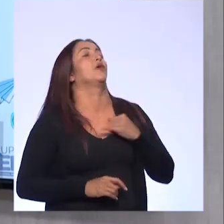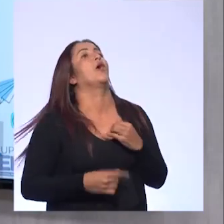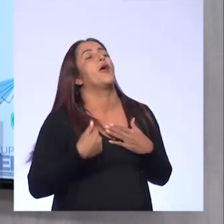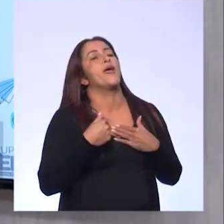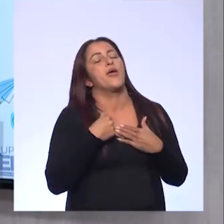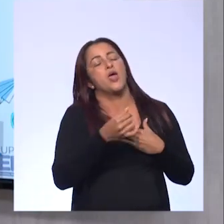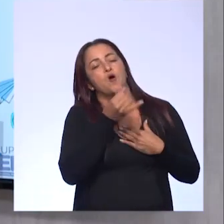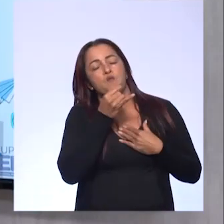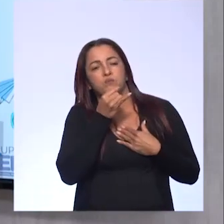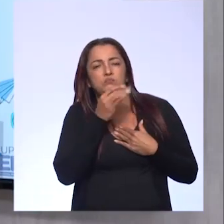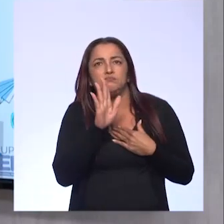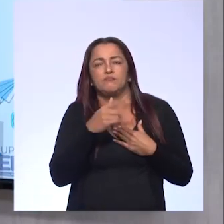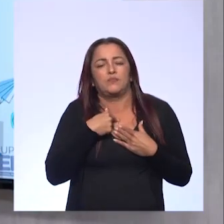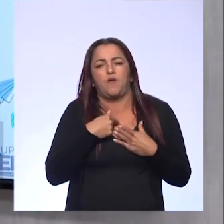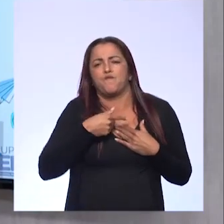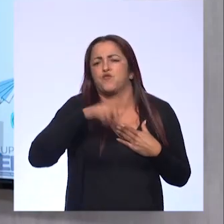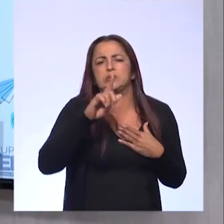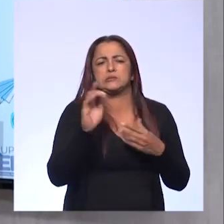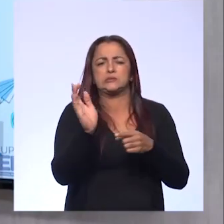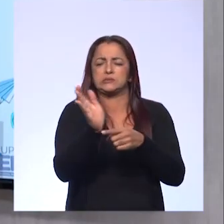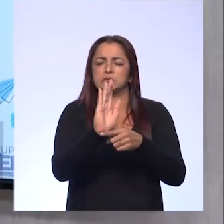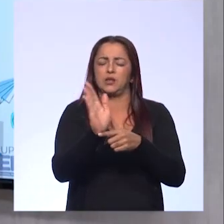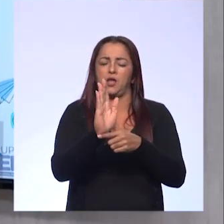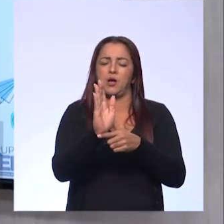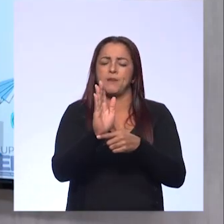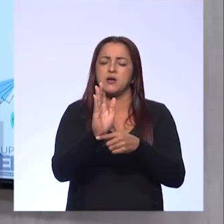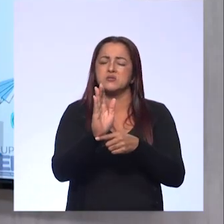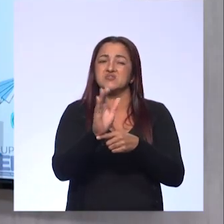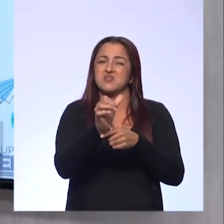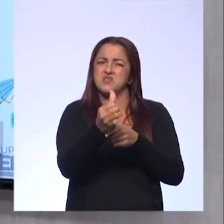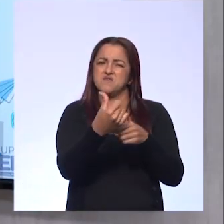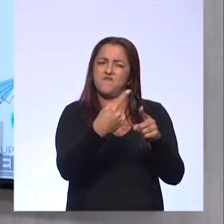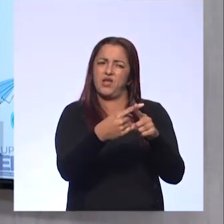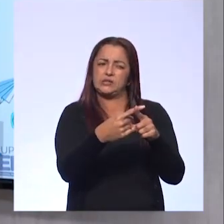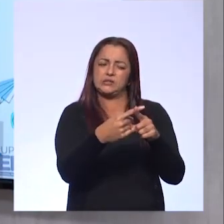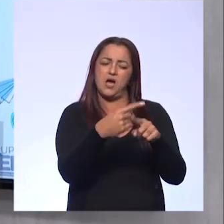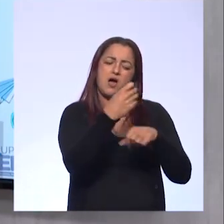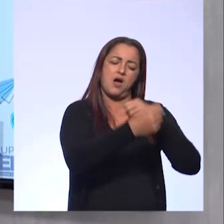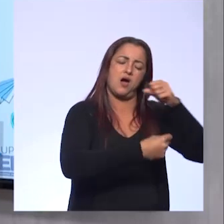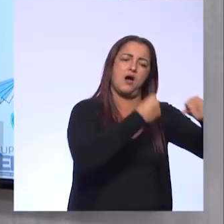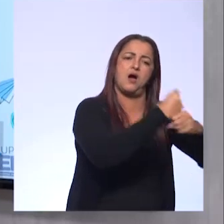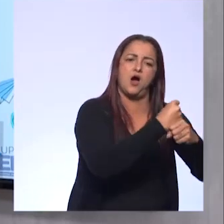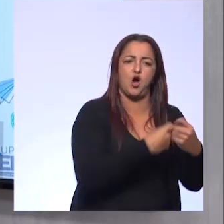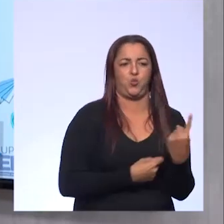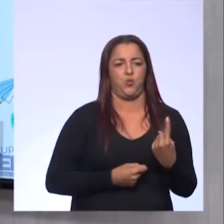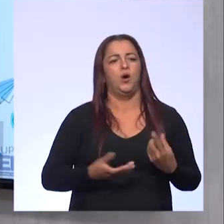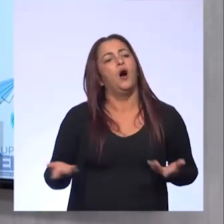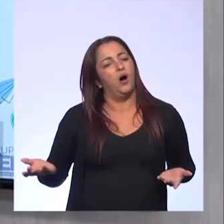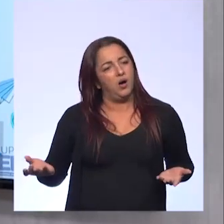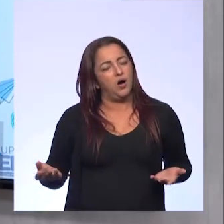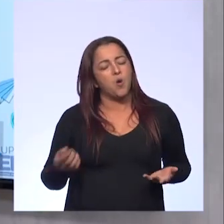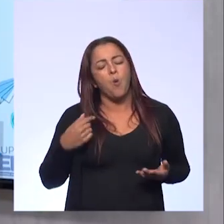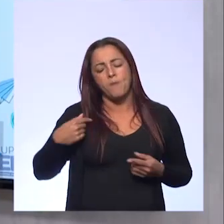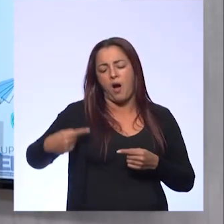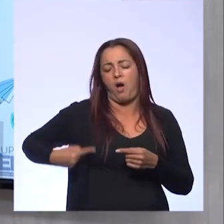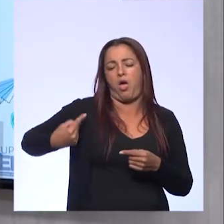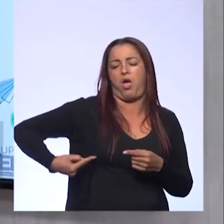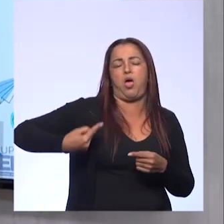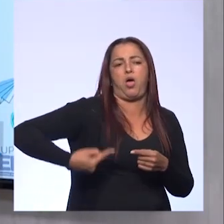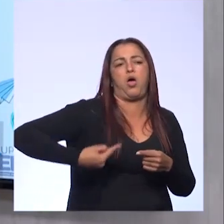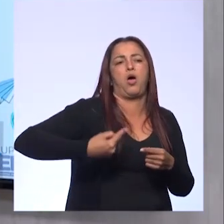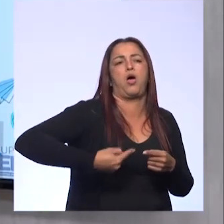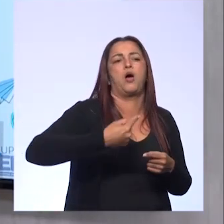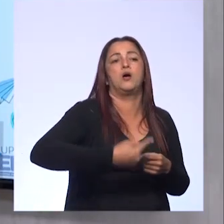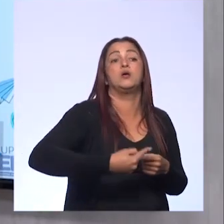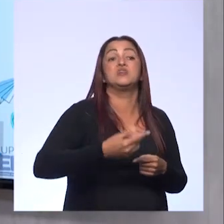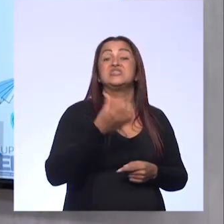ao cinema seis vezes durante o ano a frequência de ida ao cinema